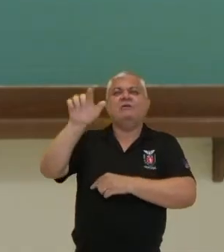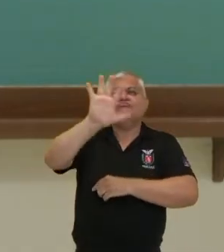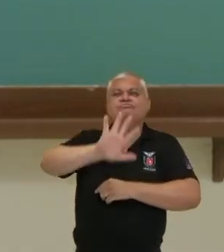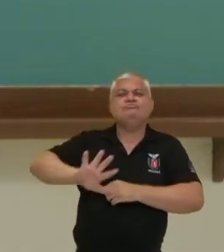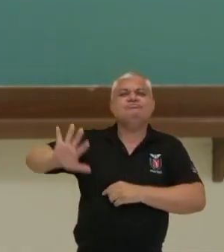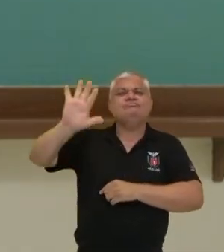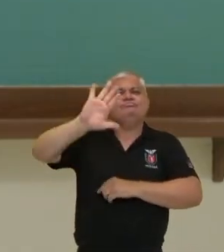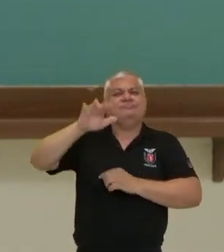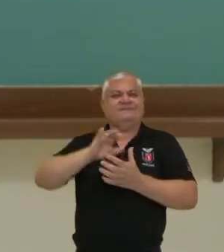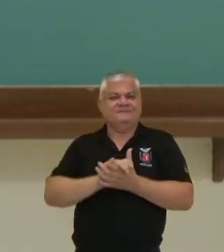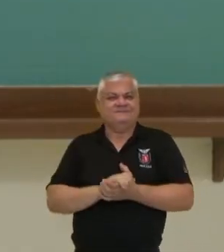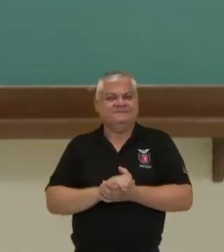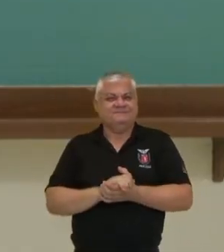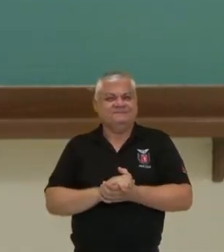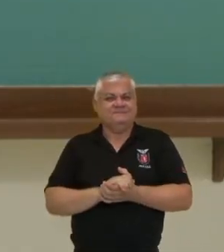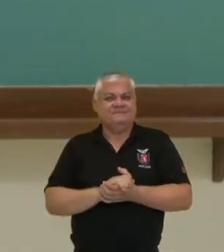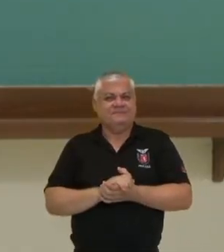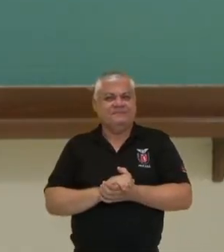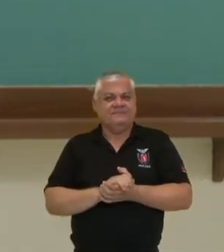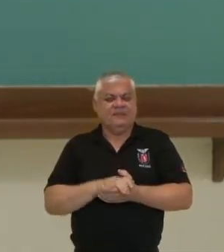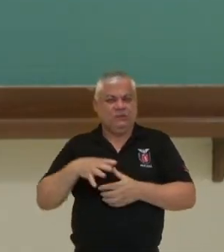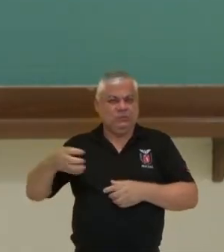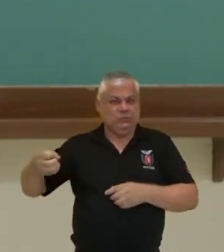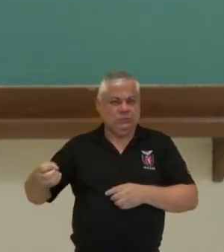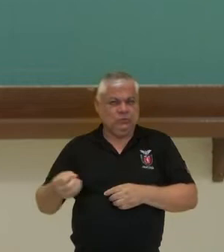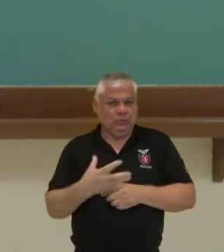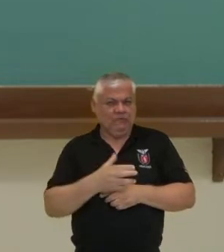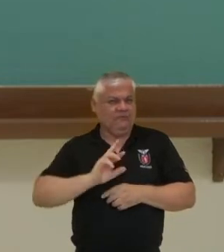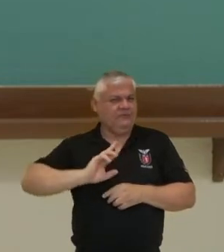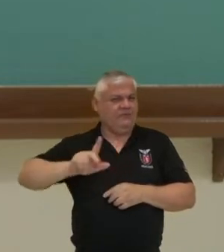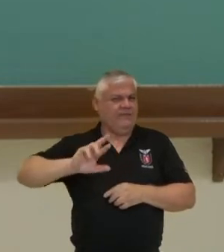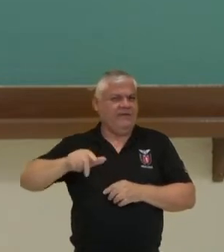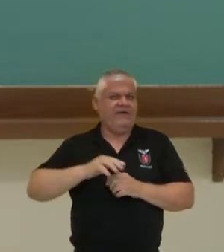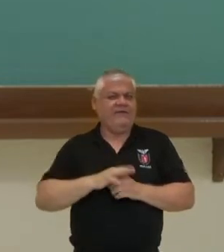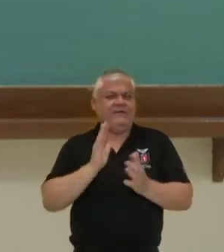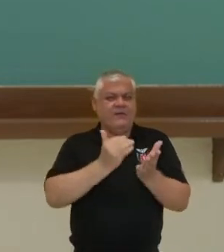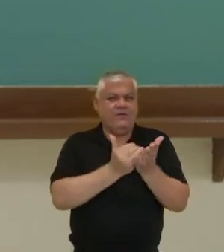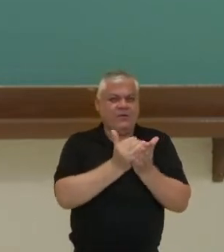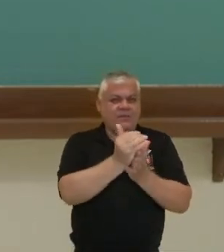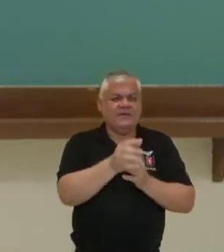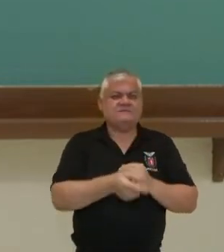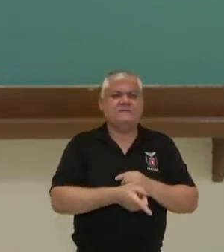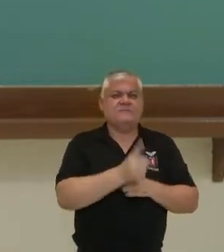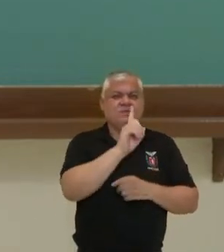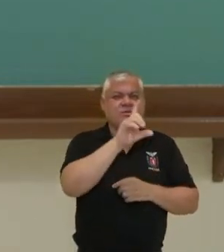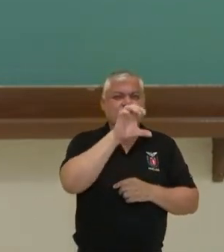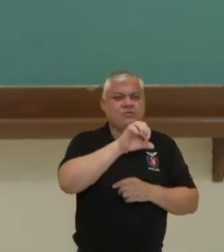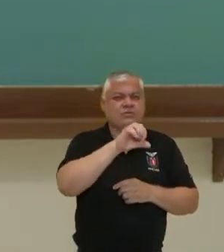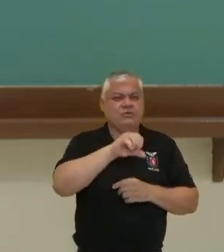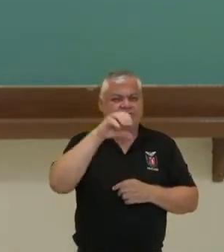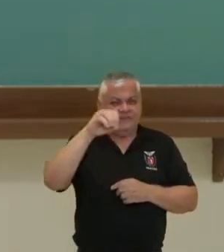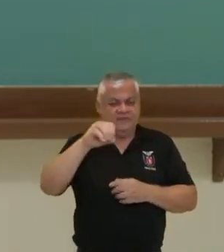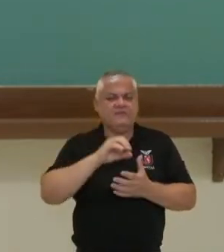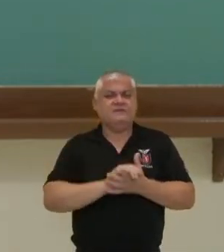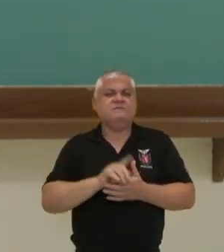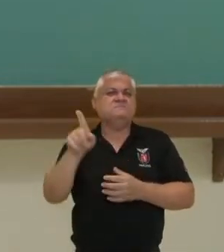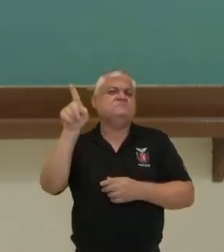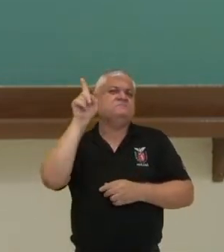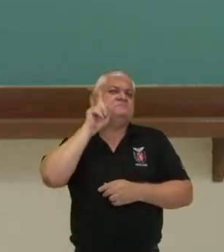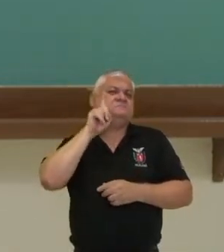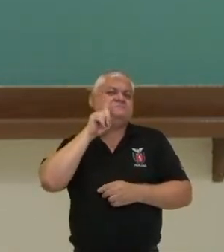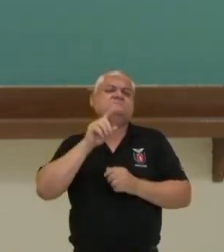bem não é novidade que desde o início da década de 1990 os Estados